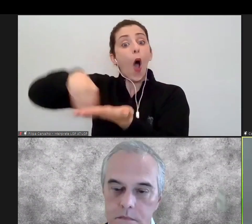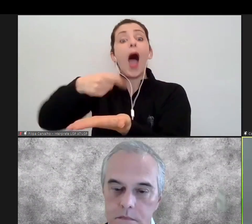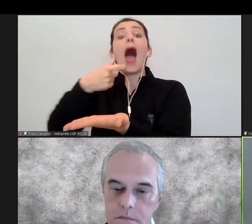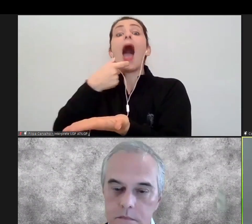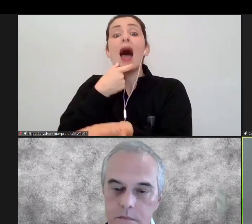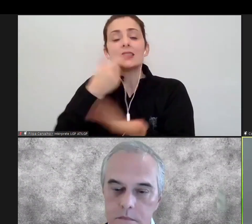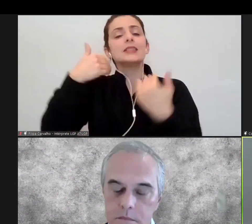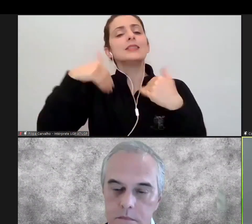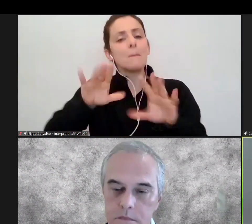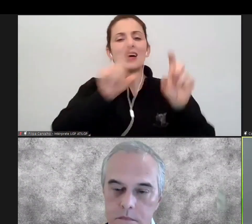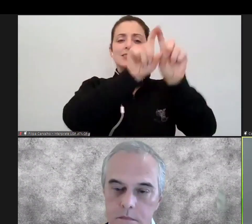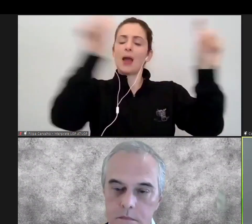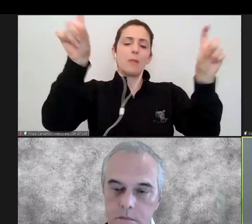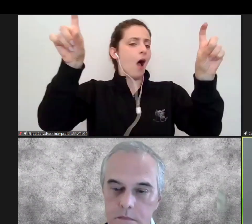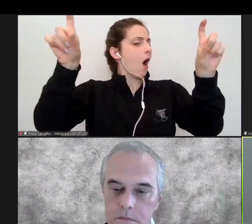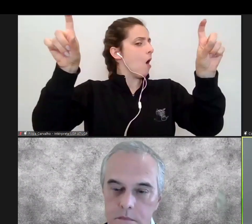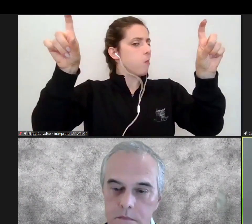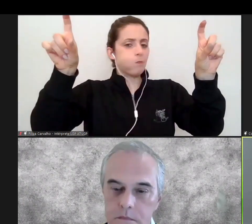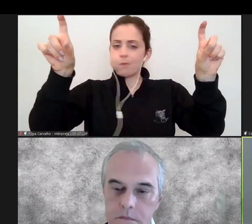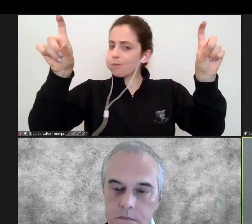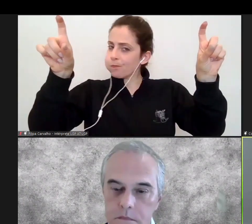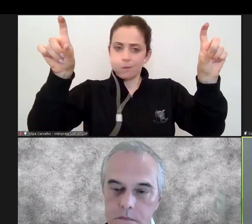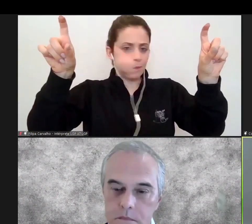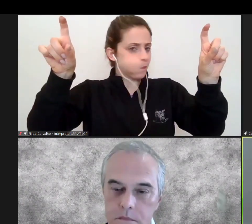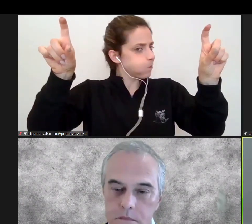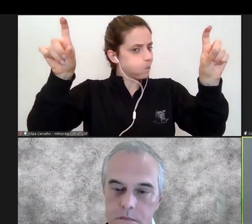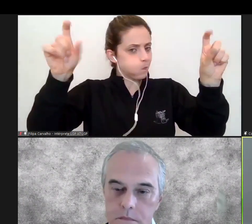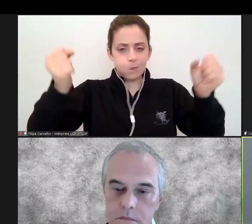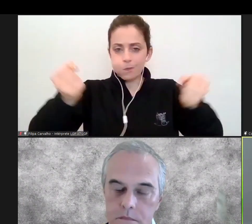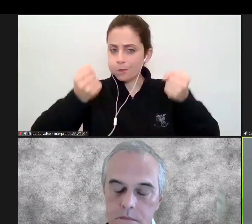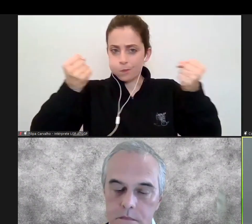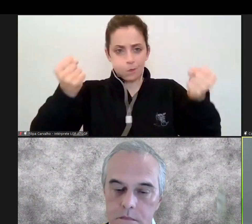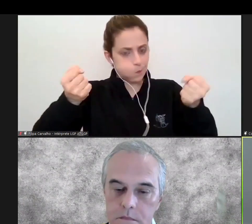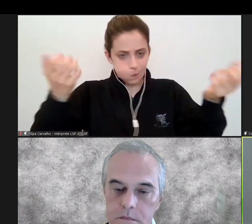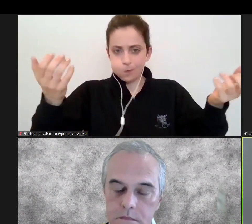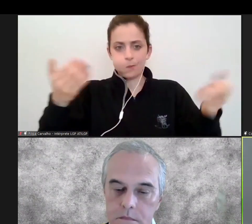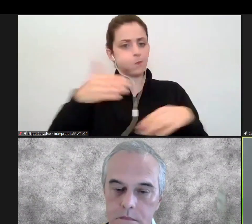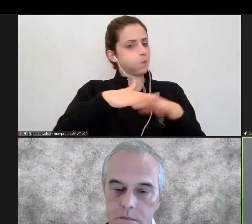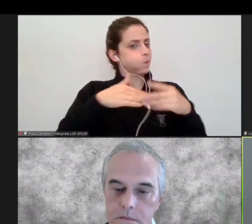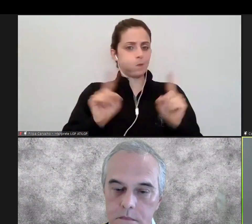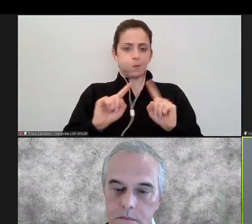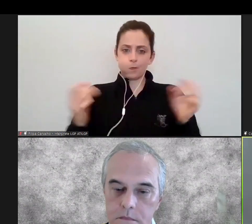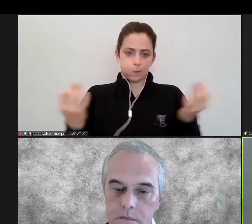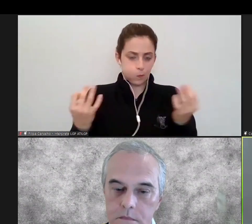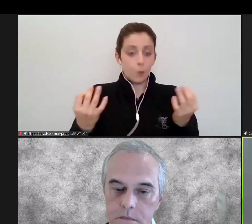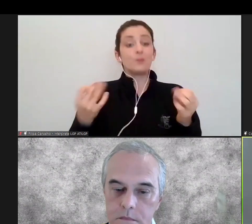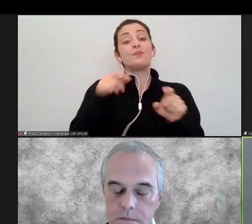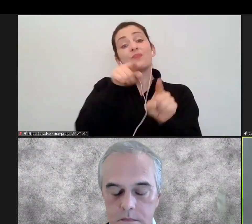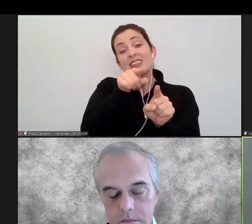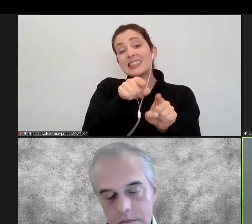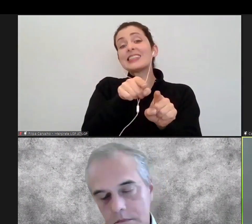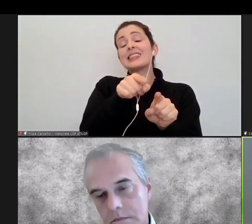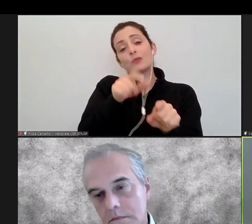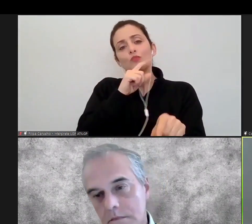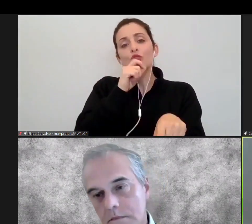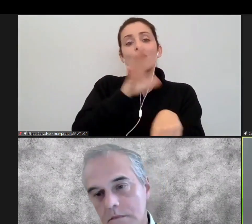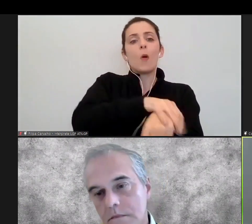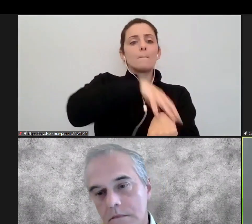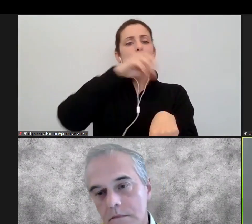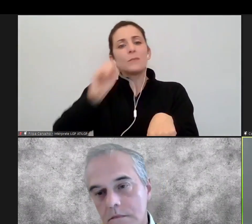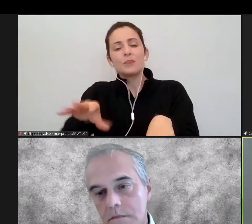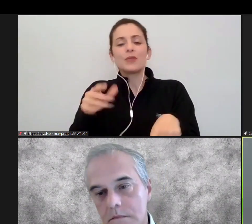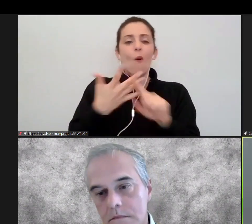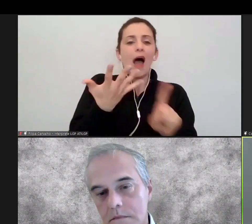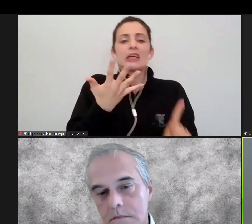resistência muito grande das empresas para o fazer. Eu acho que, em princípio, uma das razões poderá ser aqui o receio, não